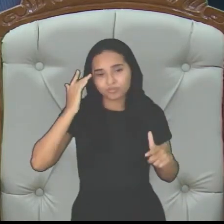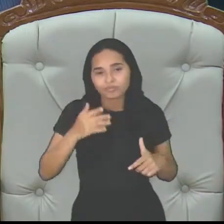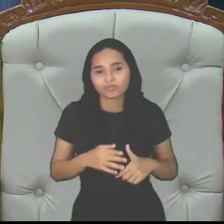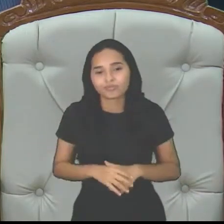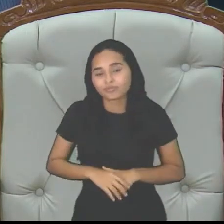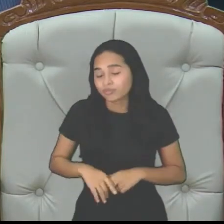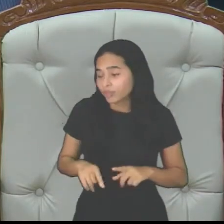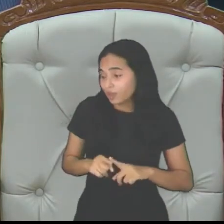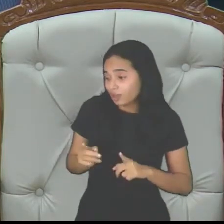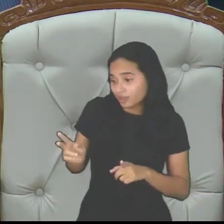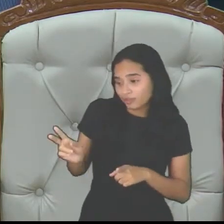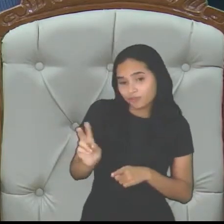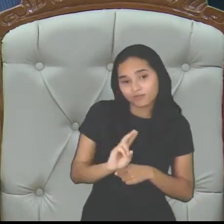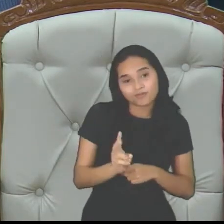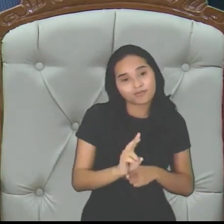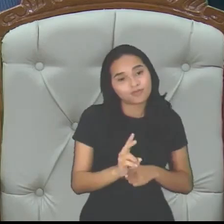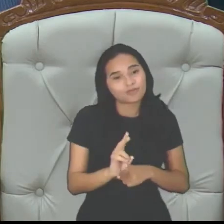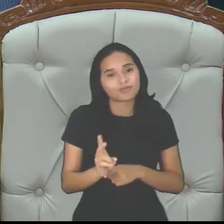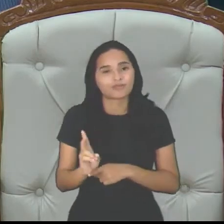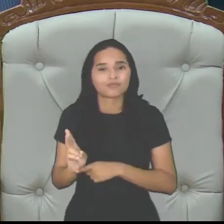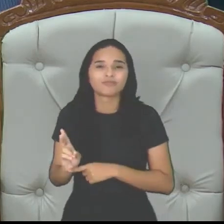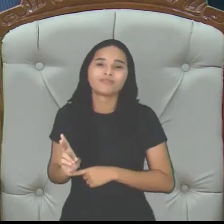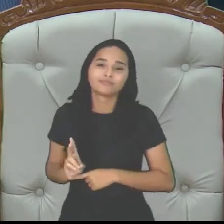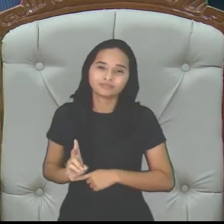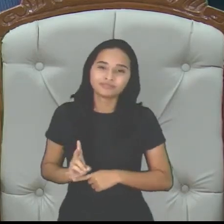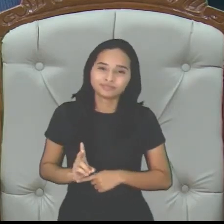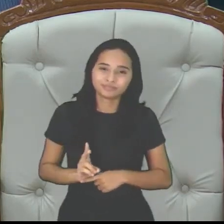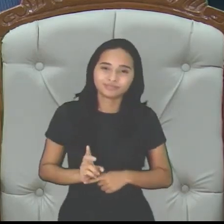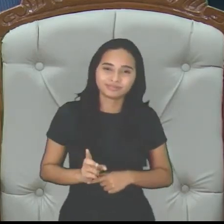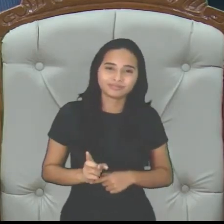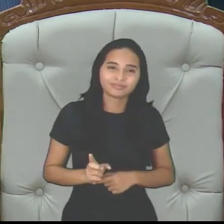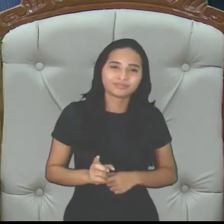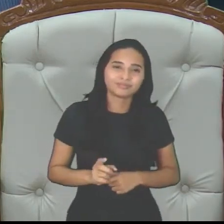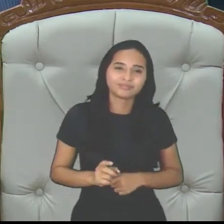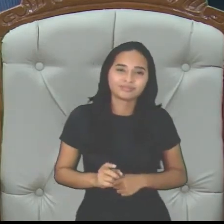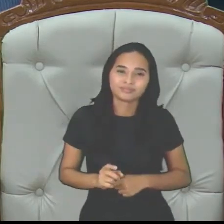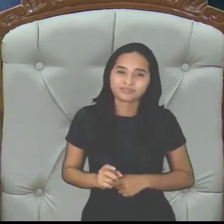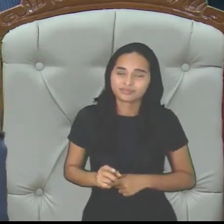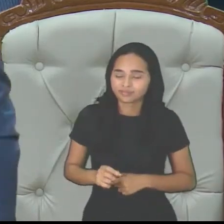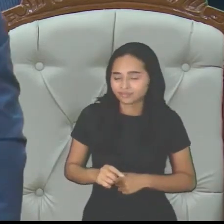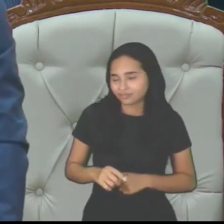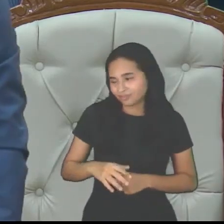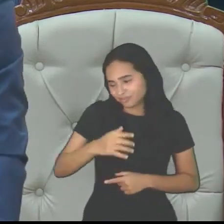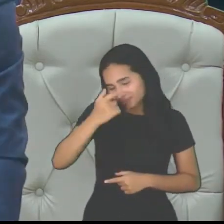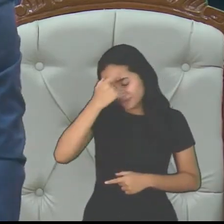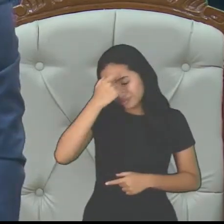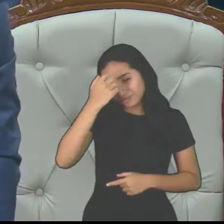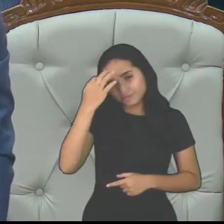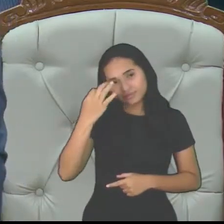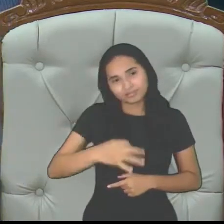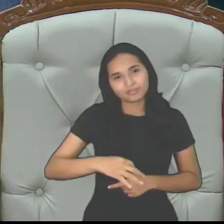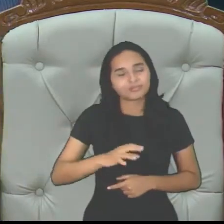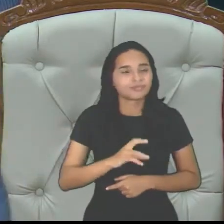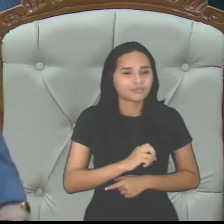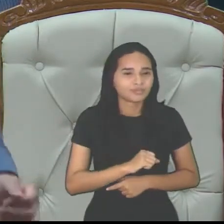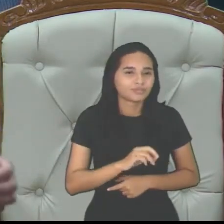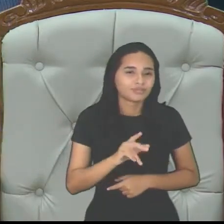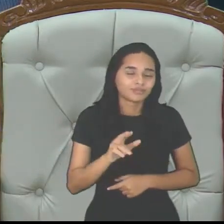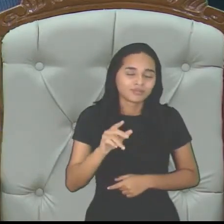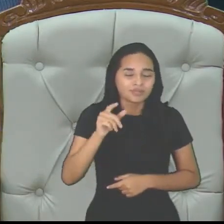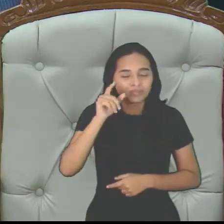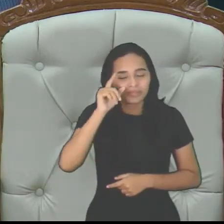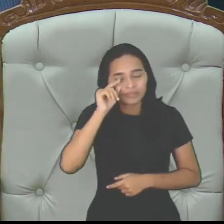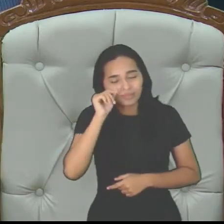mas vigiemos e sejamos sóbrios. Amados irmãos, o sono é